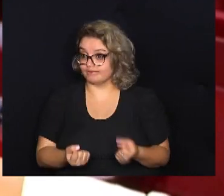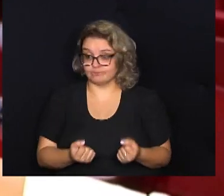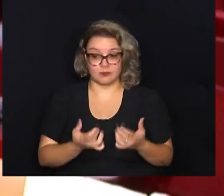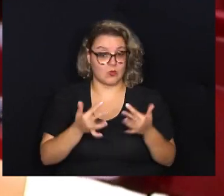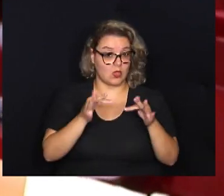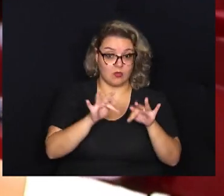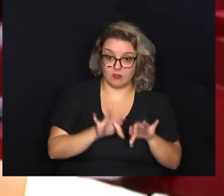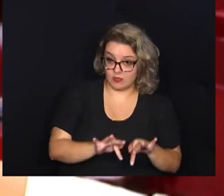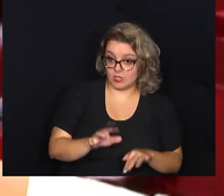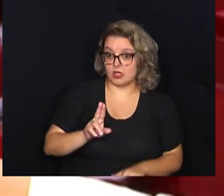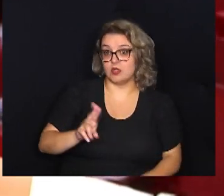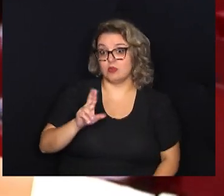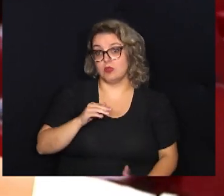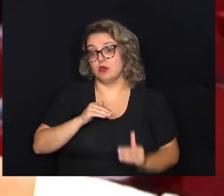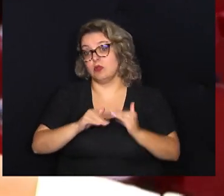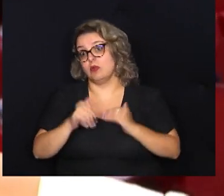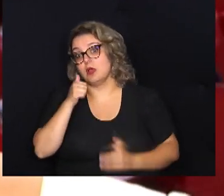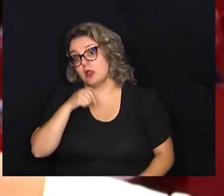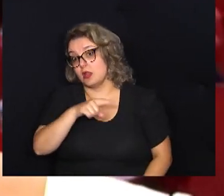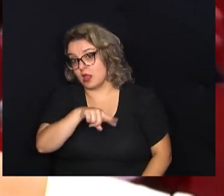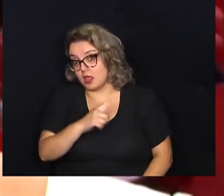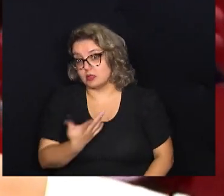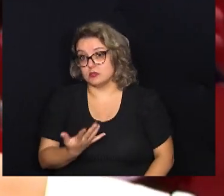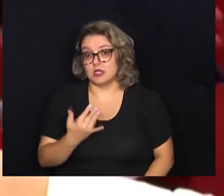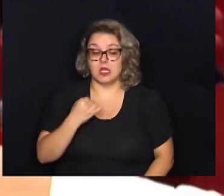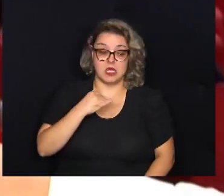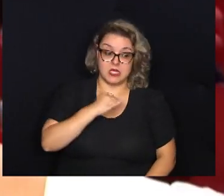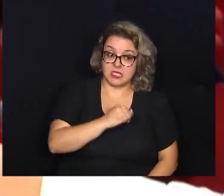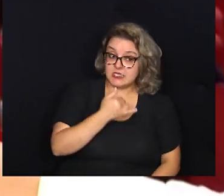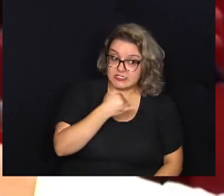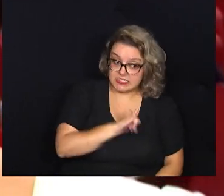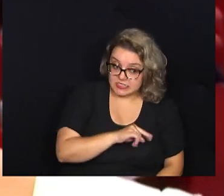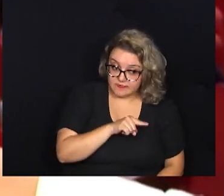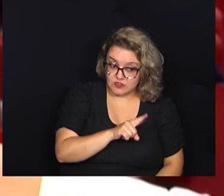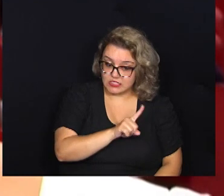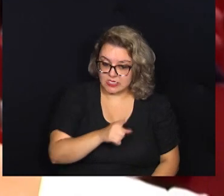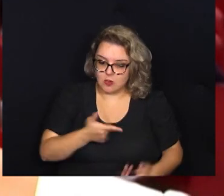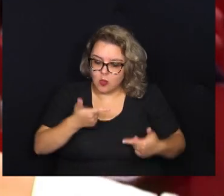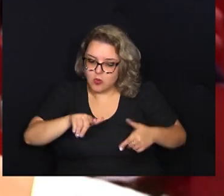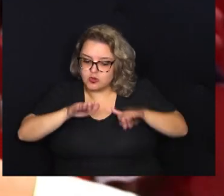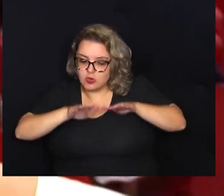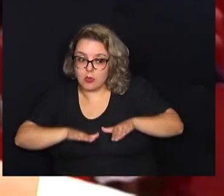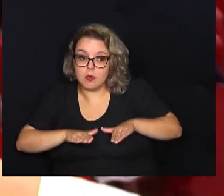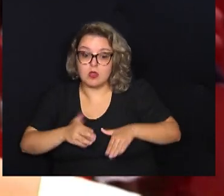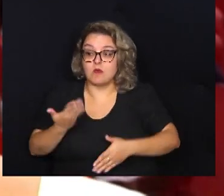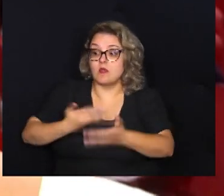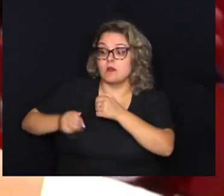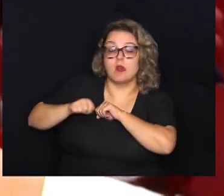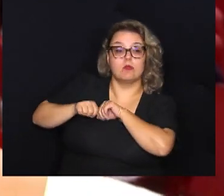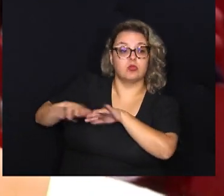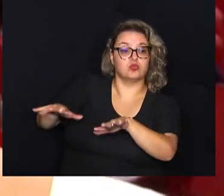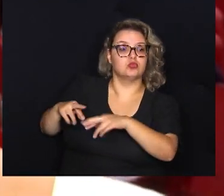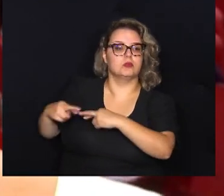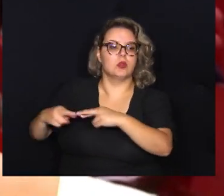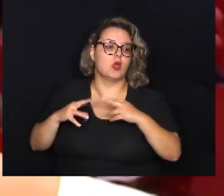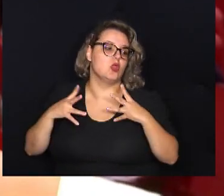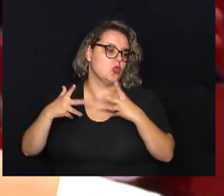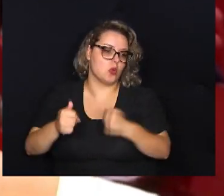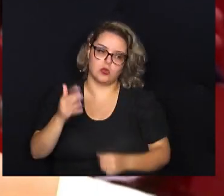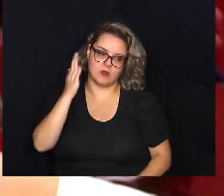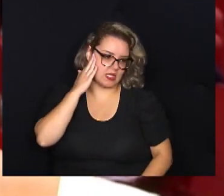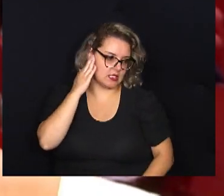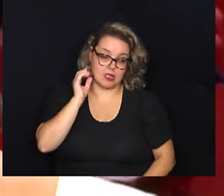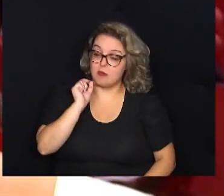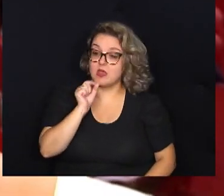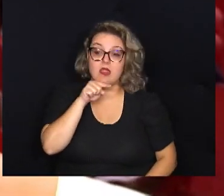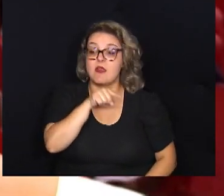eles usam isso contra elas, dizendo: se você não ficar comigo, eu vou compartilhar, eu vou jogar na rede, todo mundo vai saber